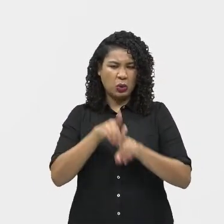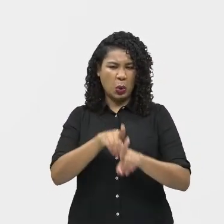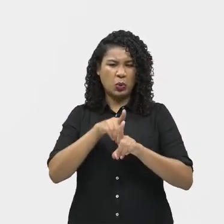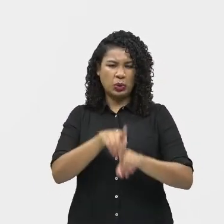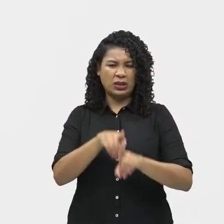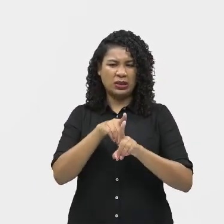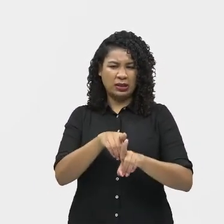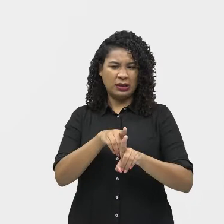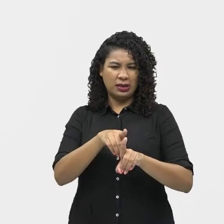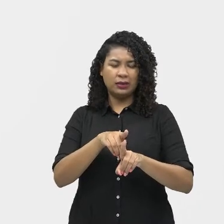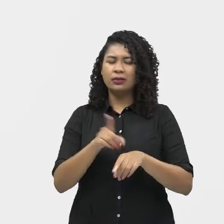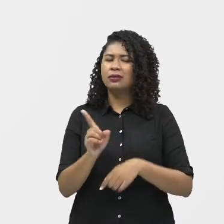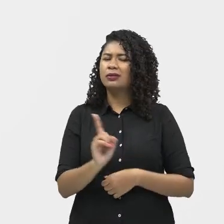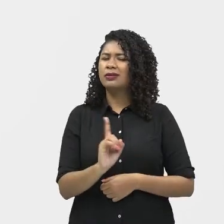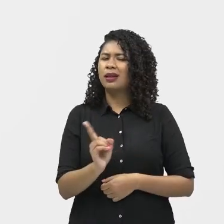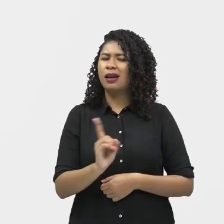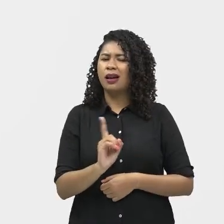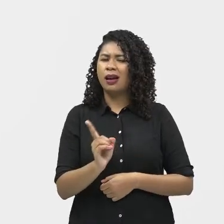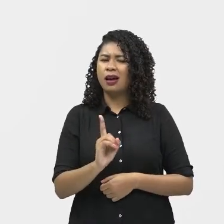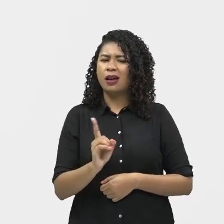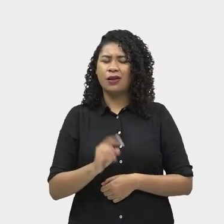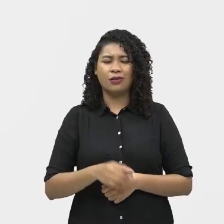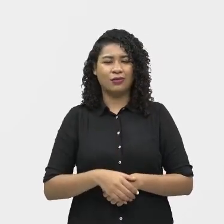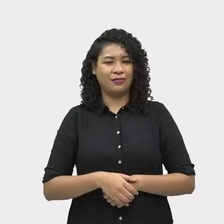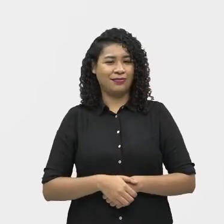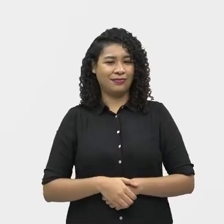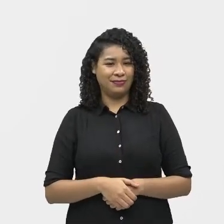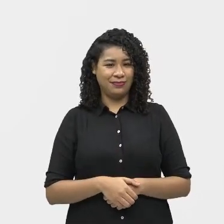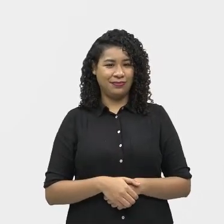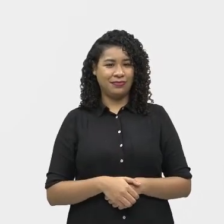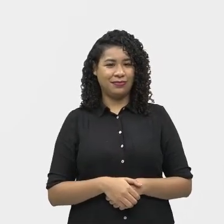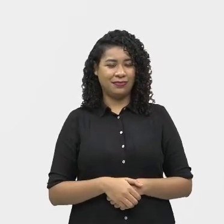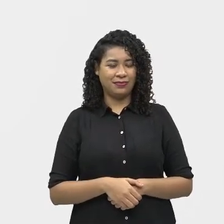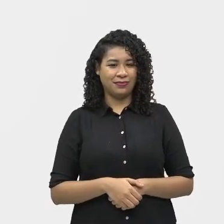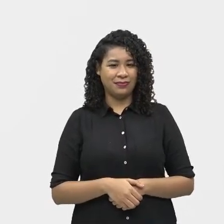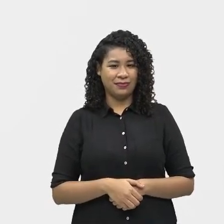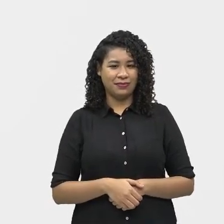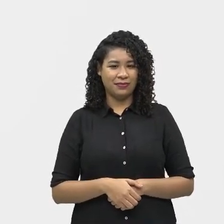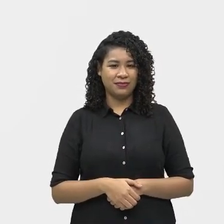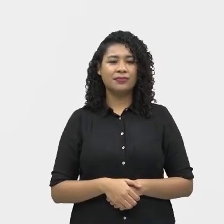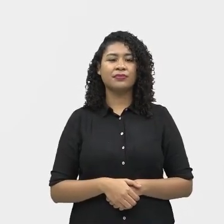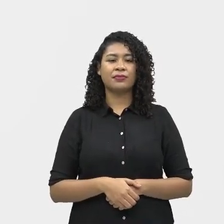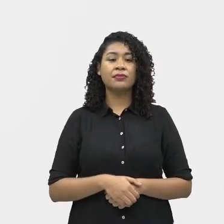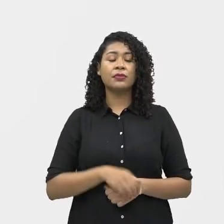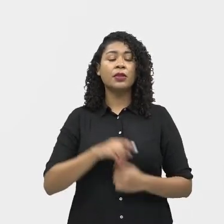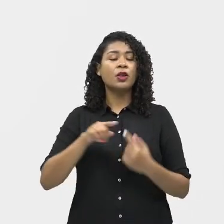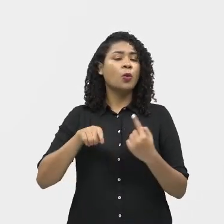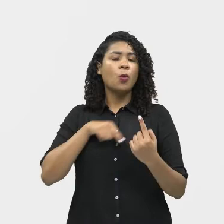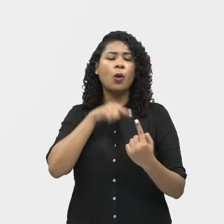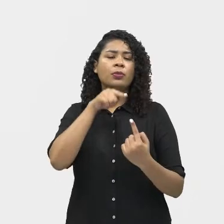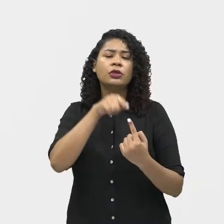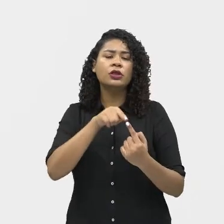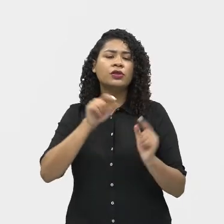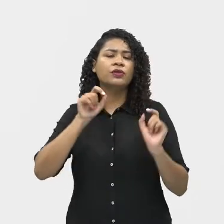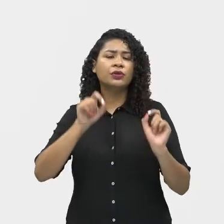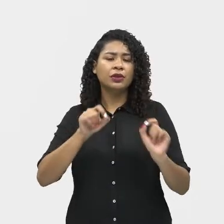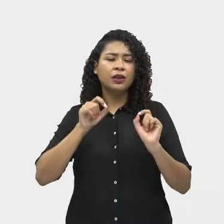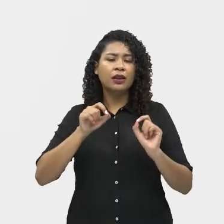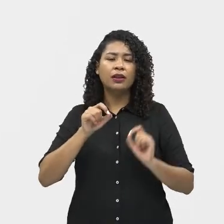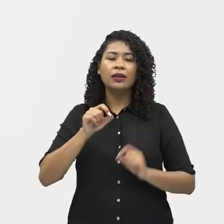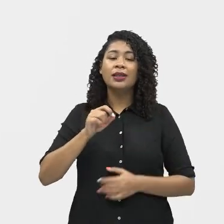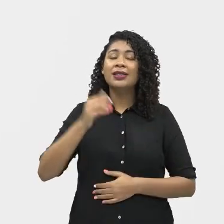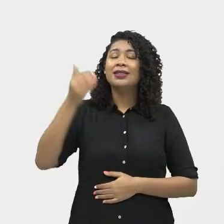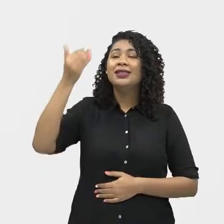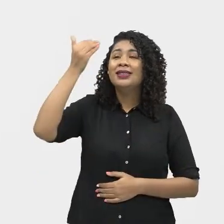doutrinas, mas o ensino religioso ele se coloca como uma necessidade para compreender a